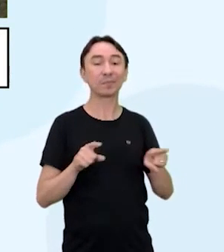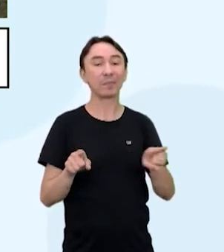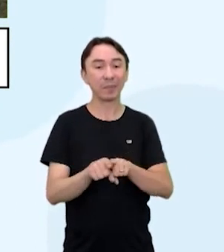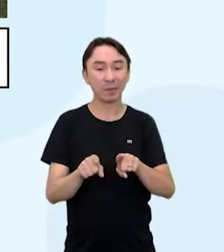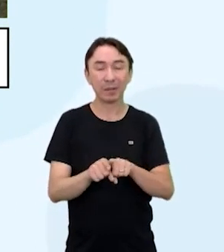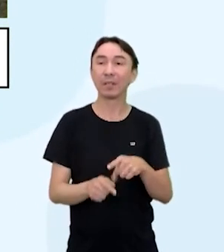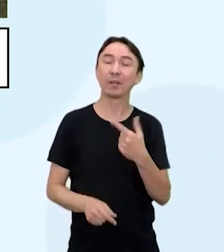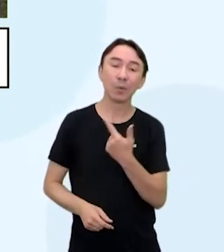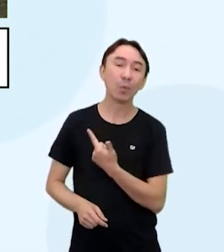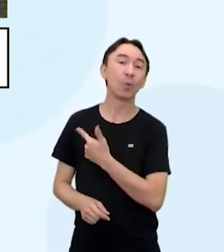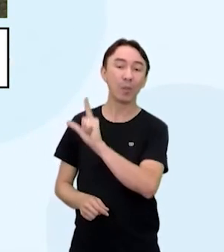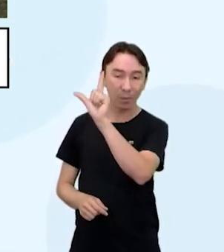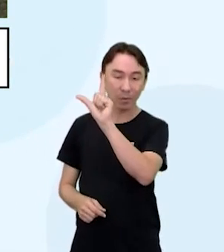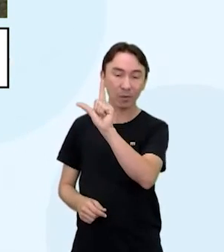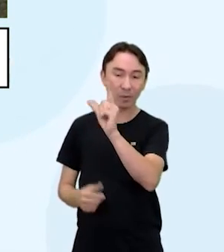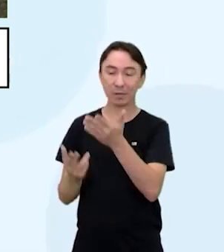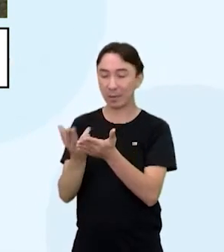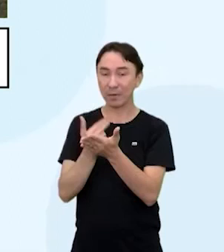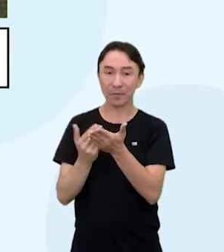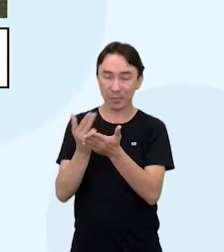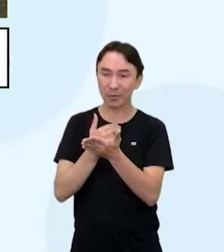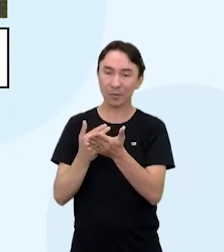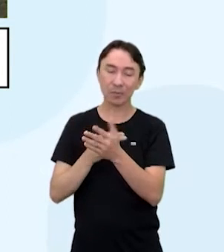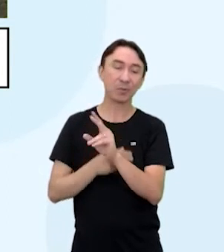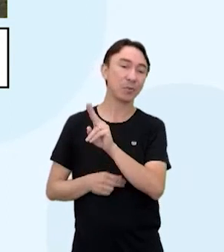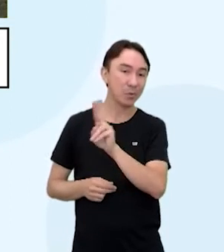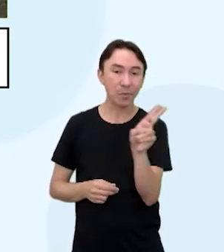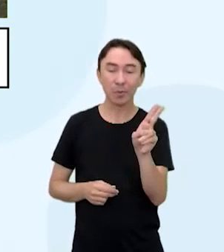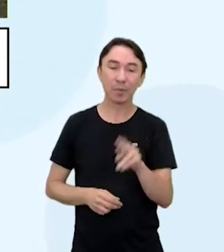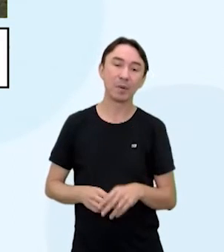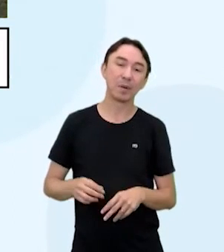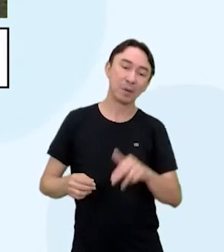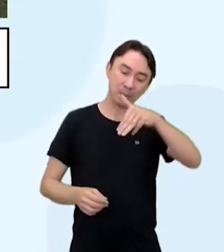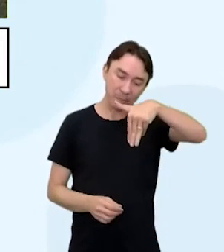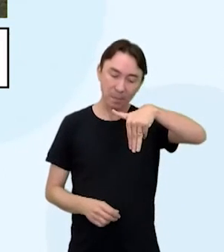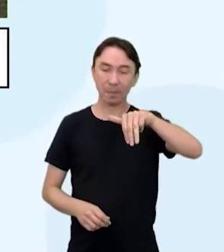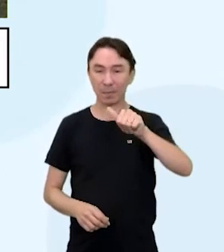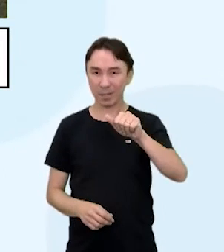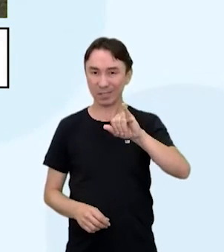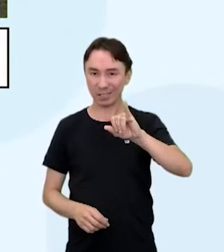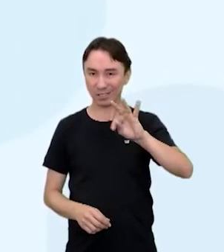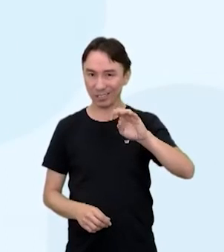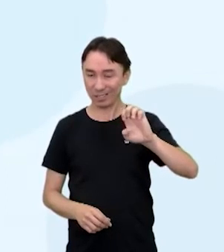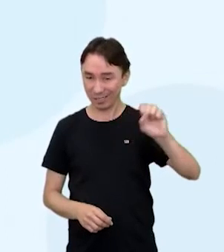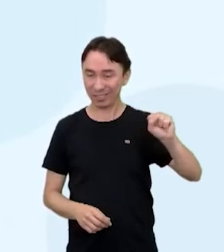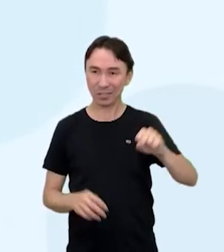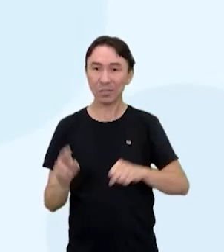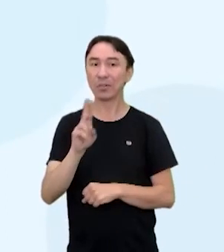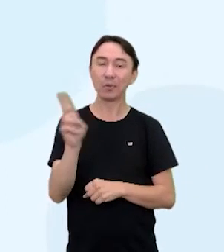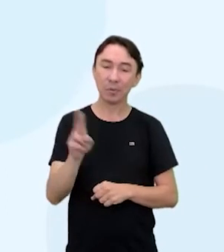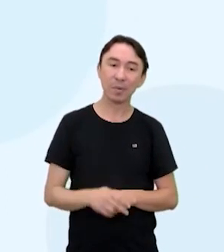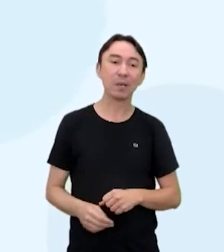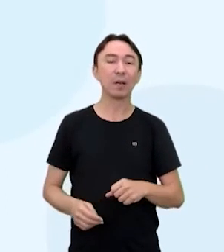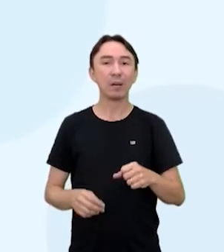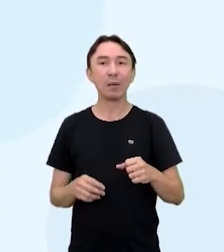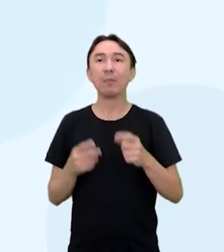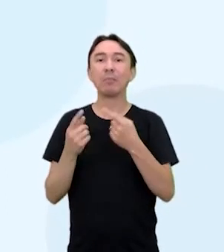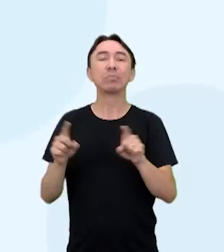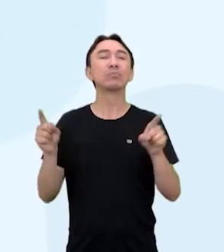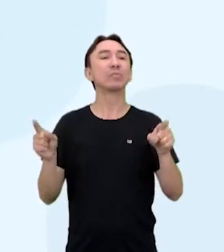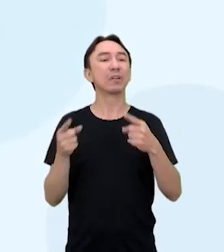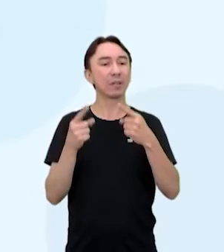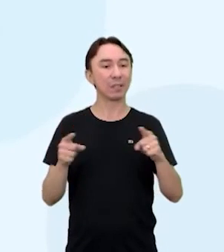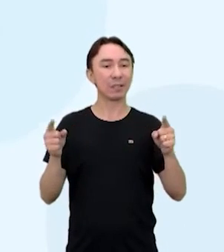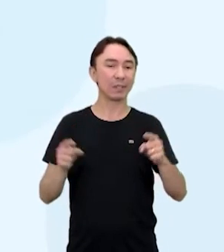chamada Música, em que a gente tem pessoas com instrumentos, algumas delas até parecem estar cantando. É mais ou menos